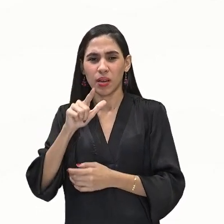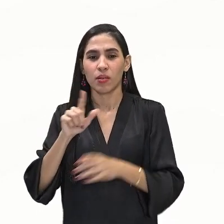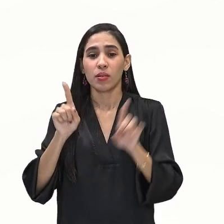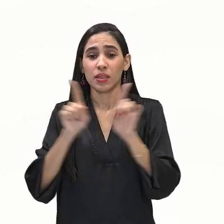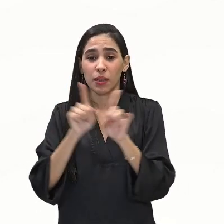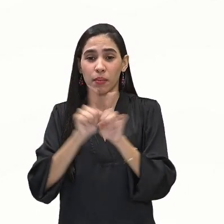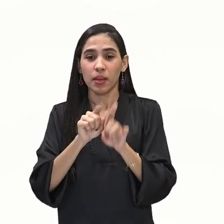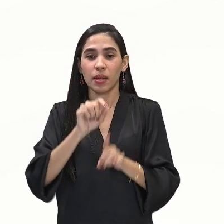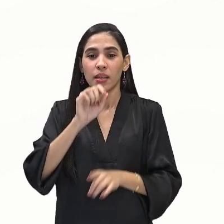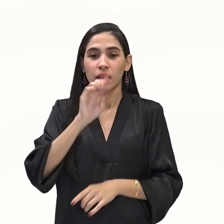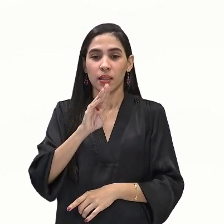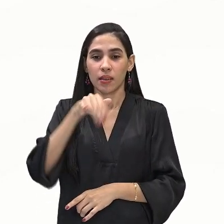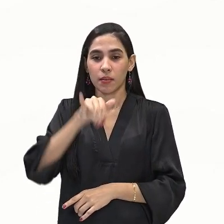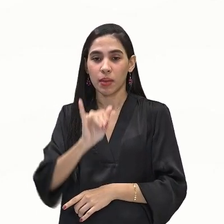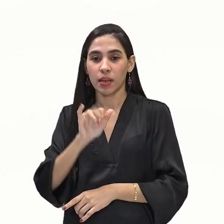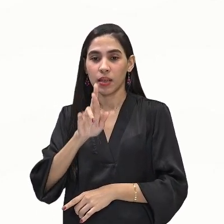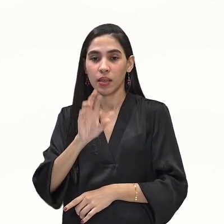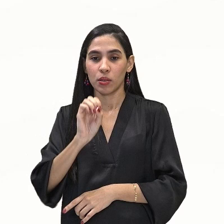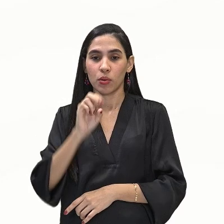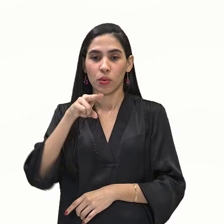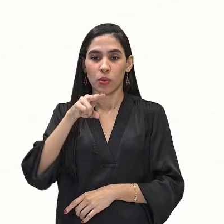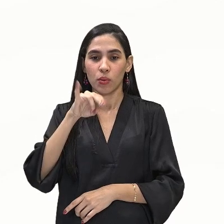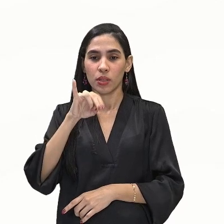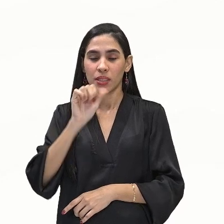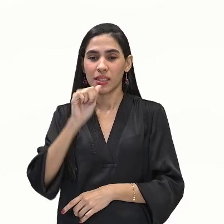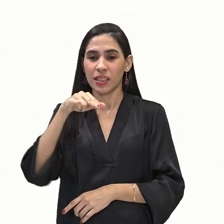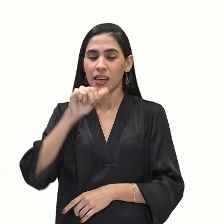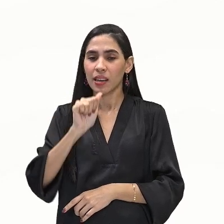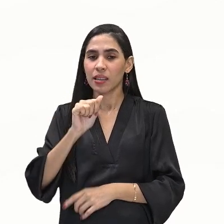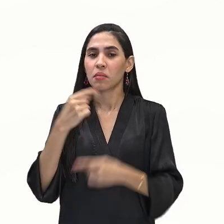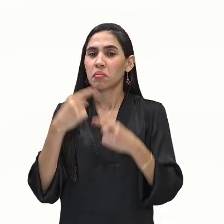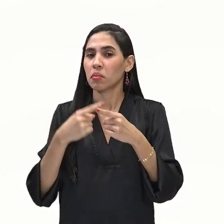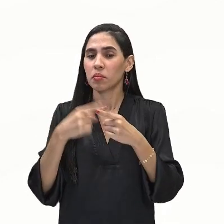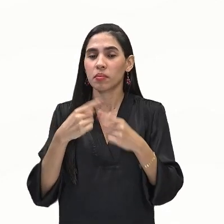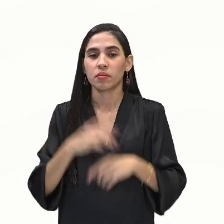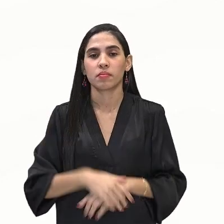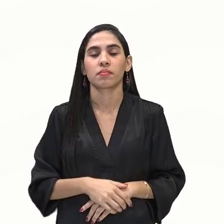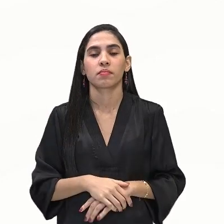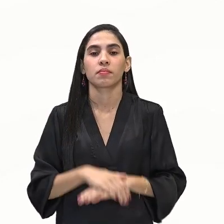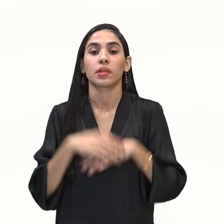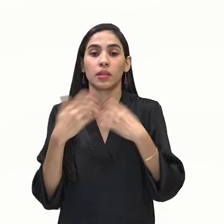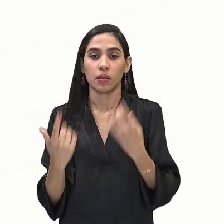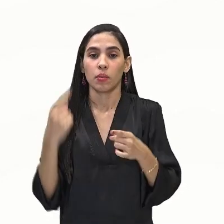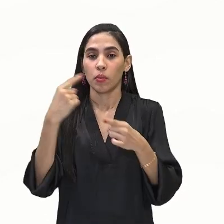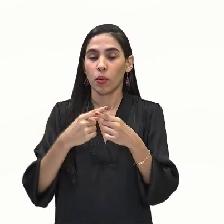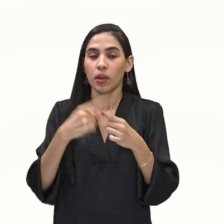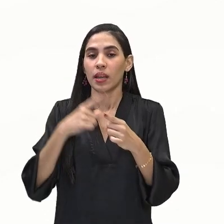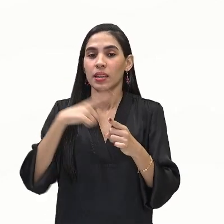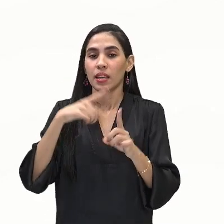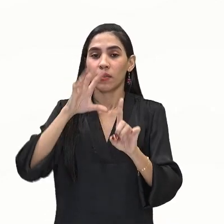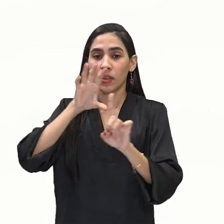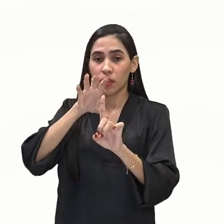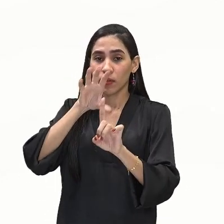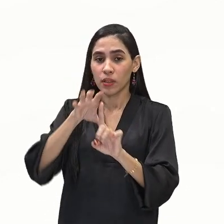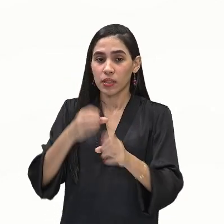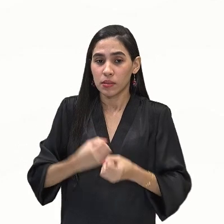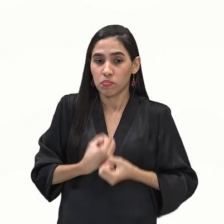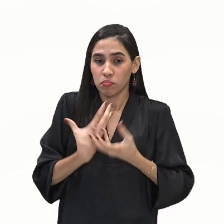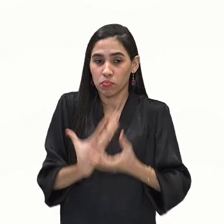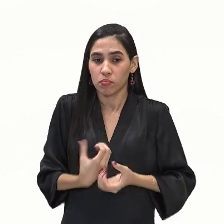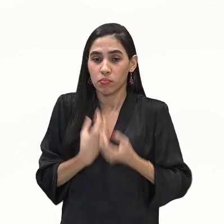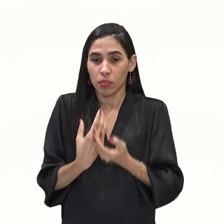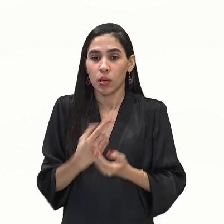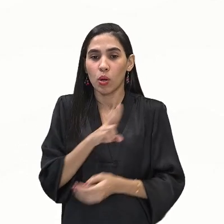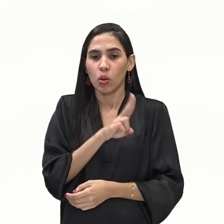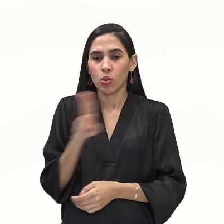Por que mal do século e byroniana? Bom, porque ela teve a influência da poesia de Lord Byron e